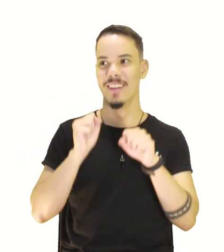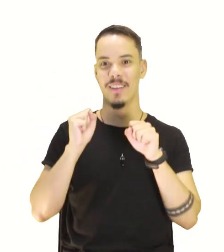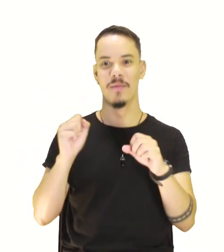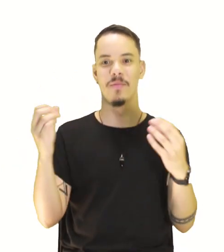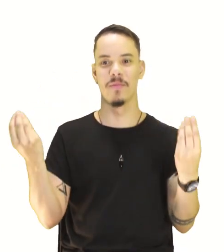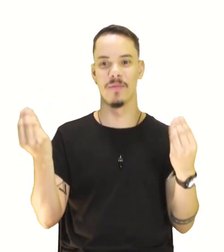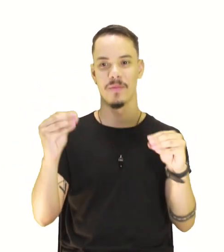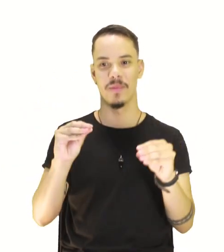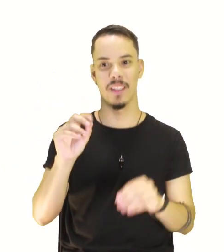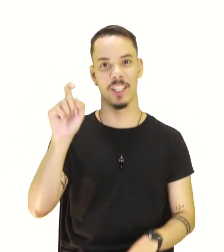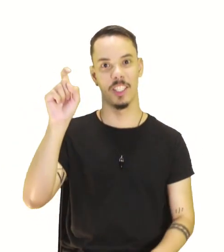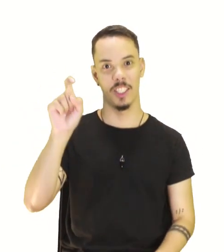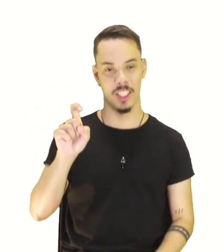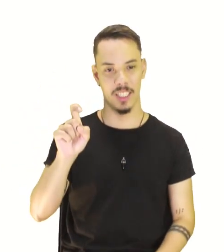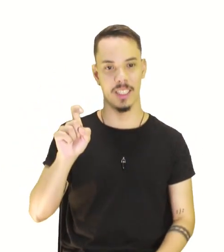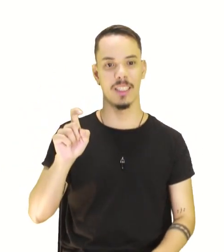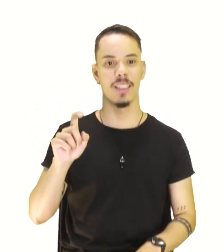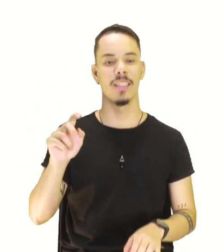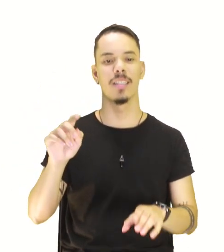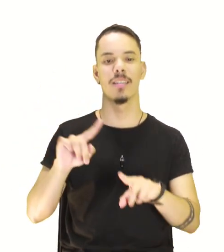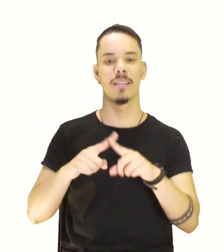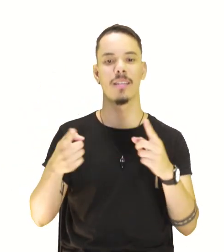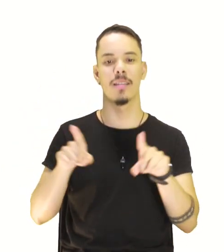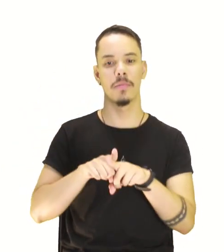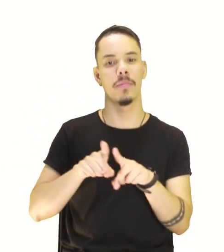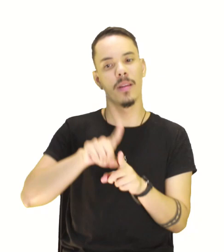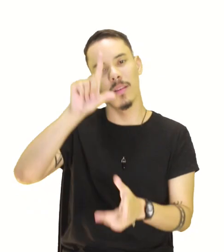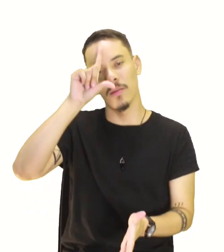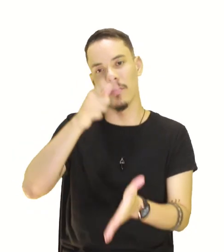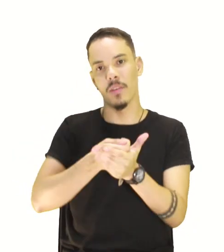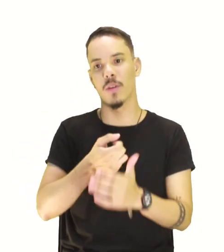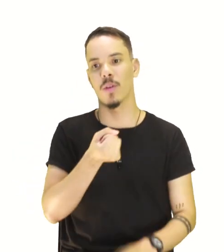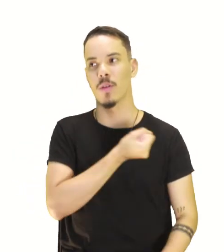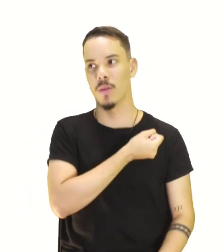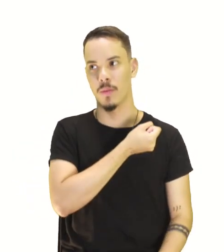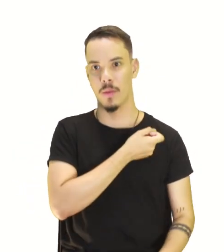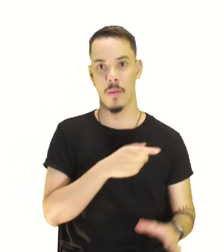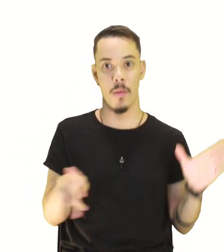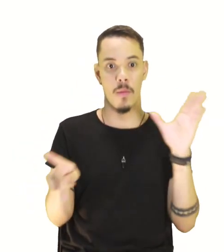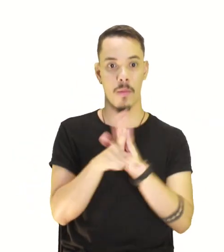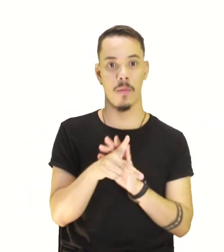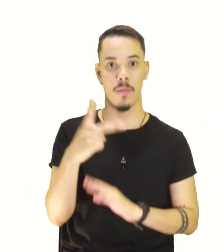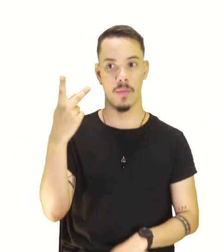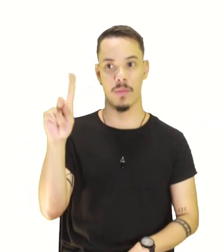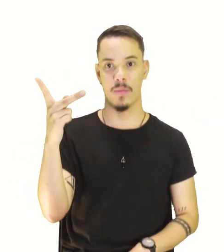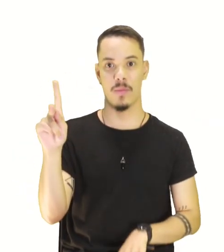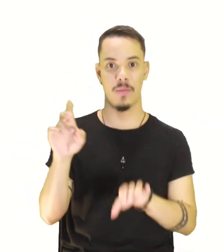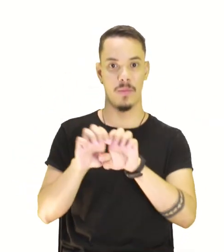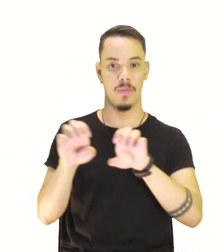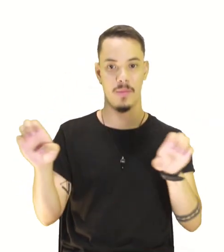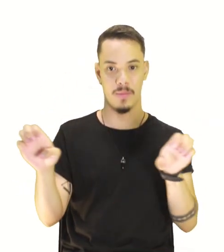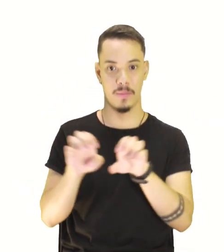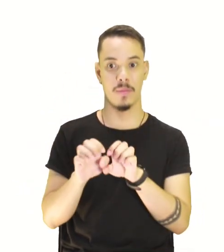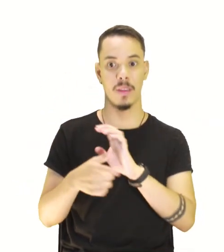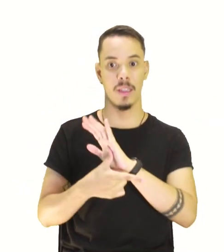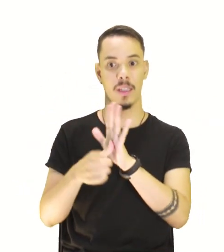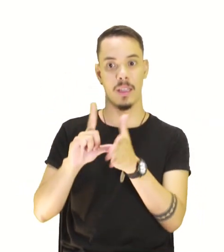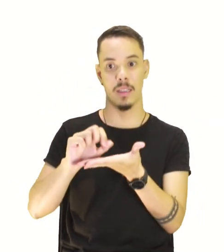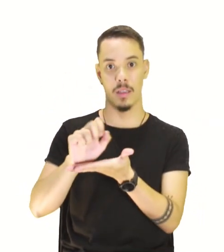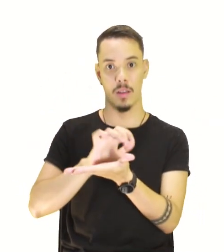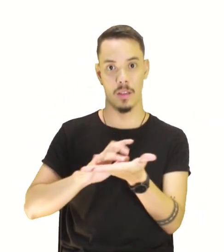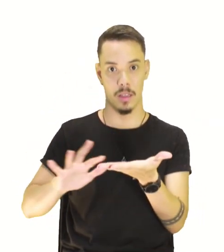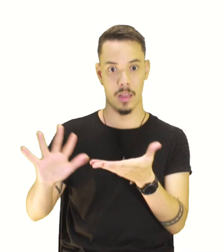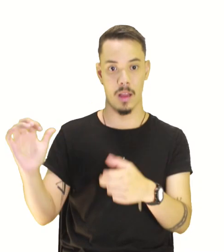do x e determinar o valor numérico daquela expressão, que era algébrica e